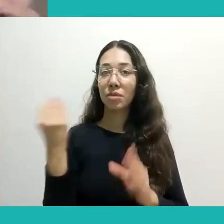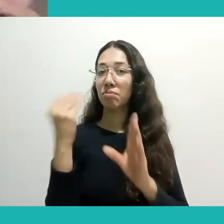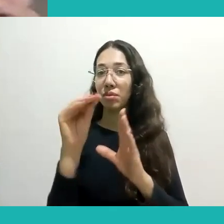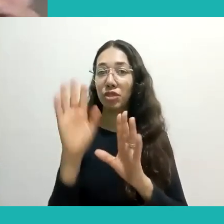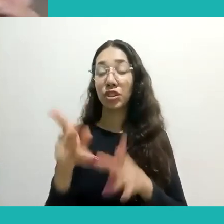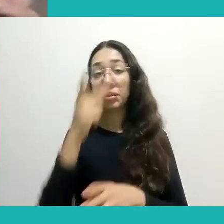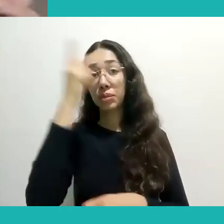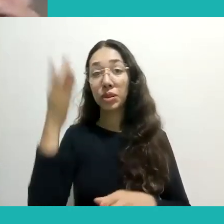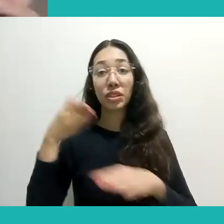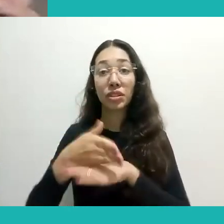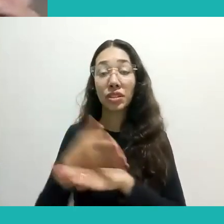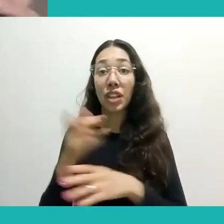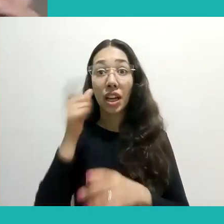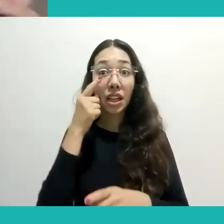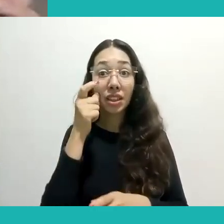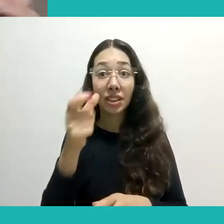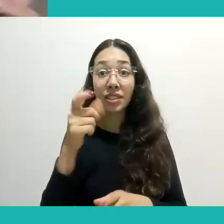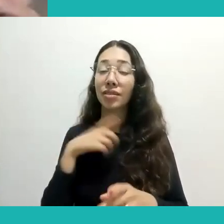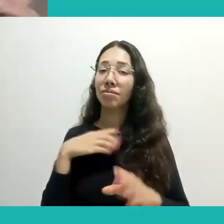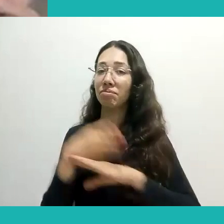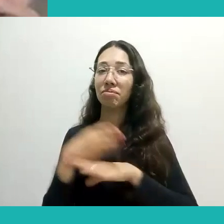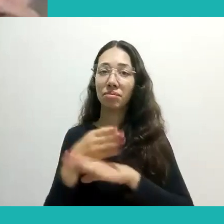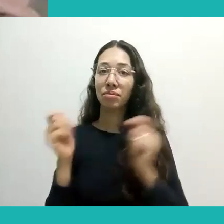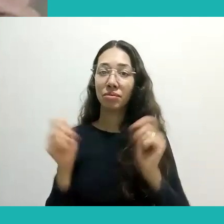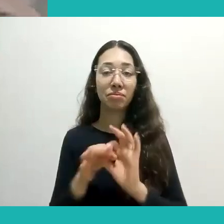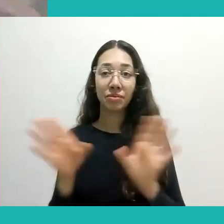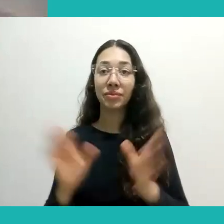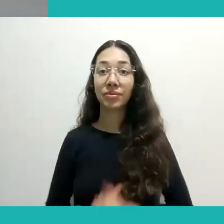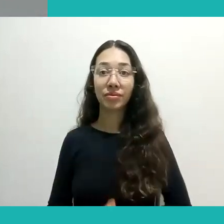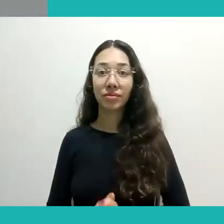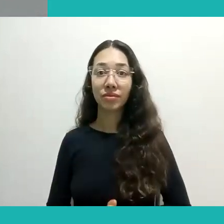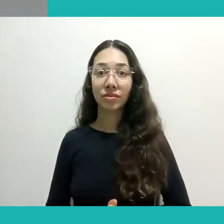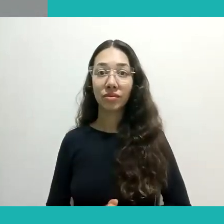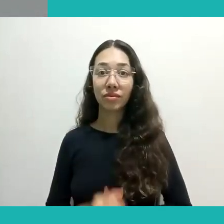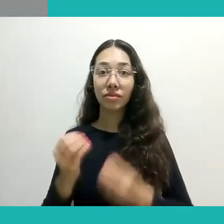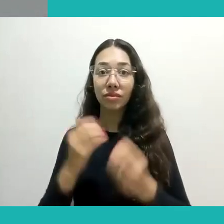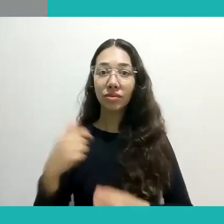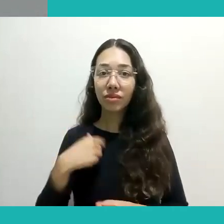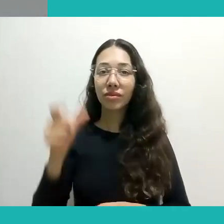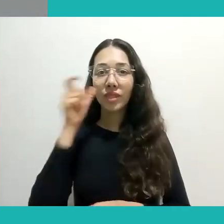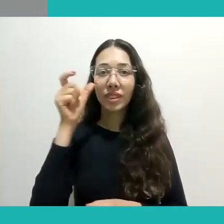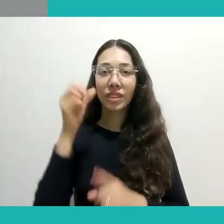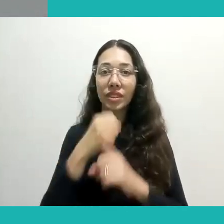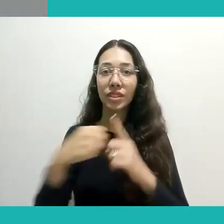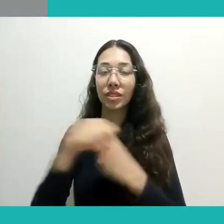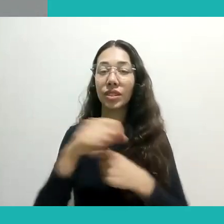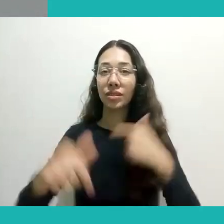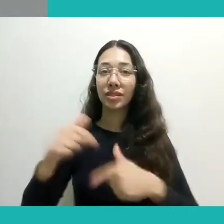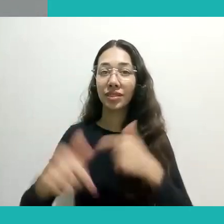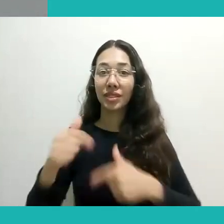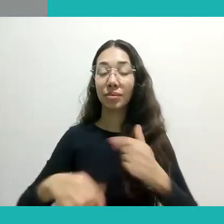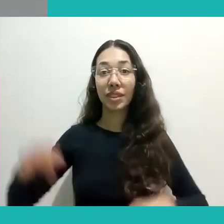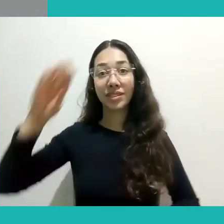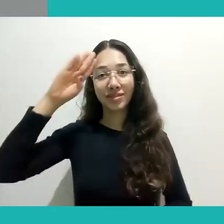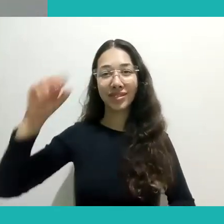tiver interesse pode estar fazendo acesso. Como assistente social, né, trabalhando na Força Aérea Brasileira e pesquisadora também